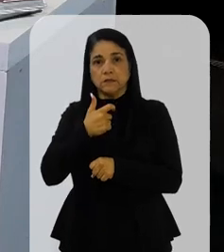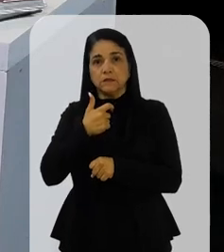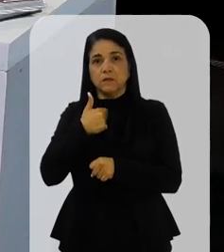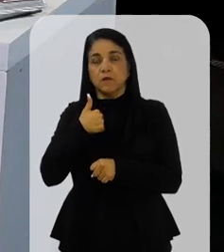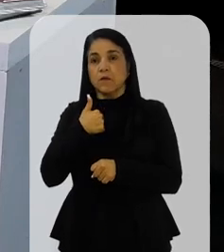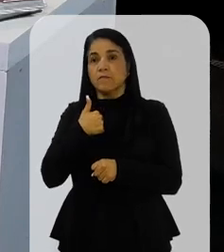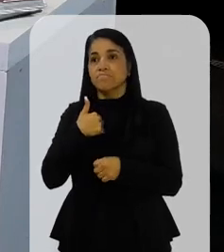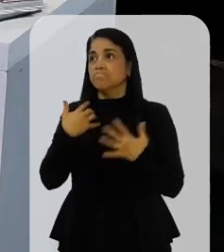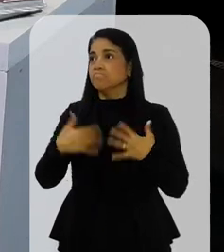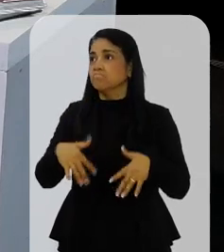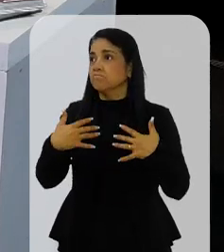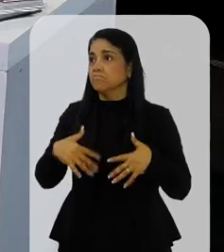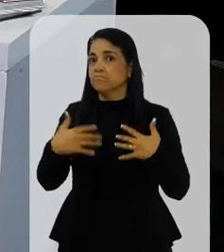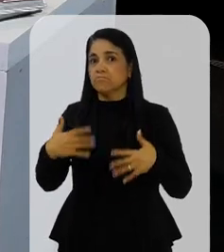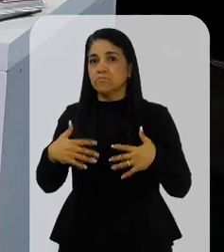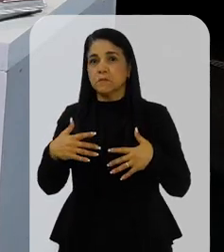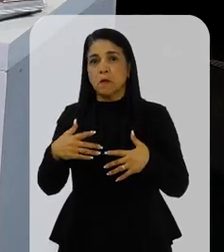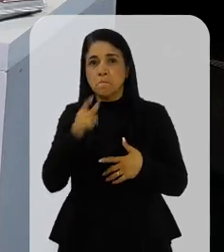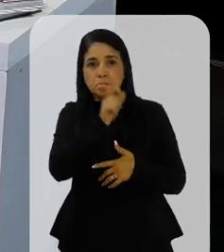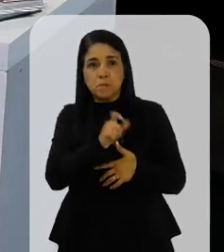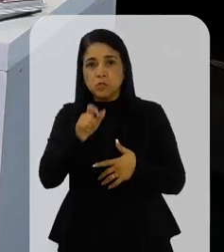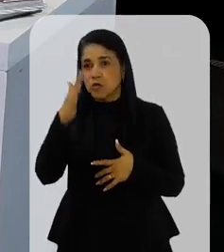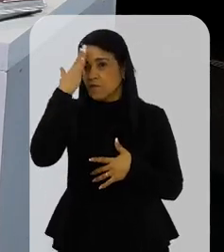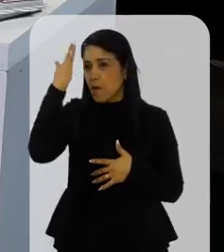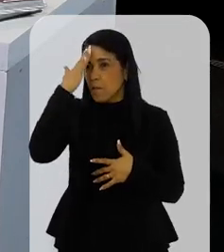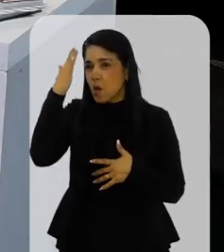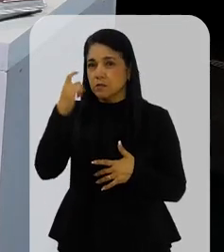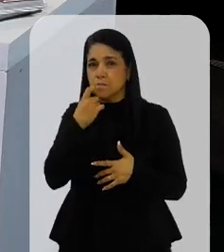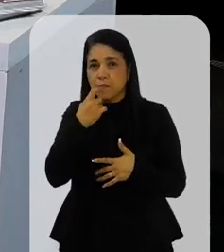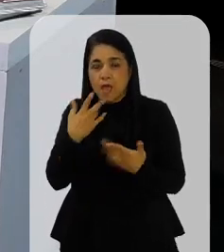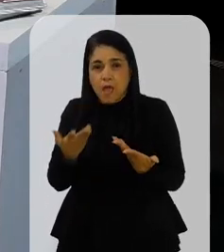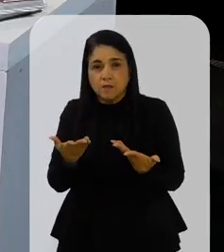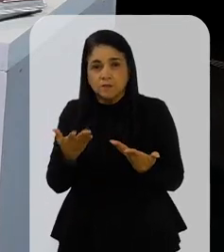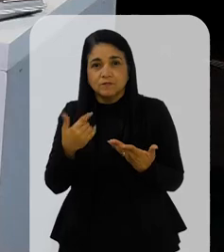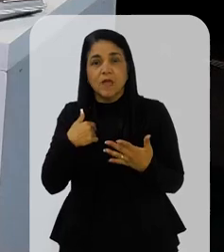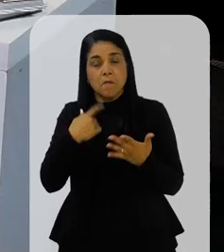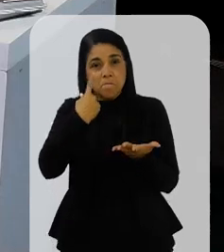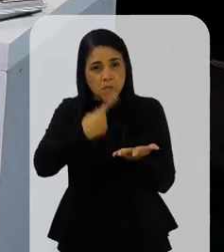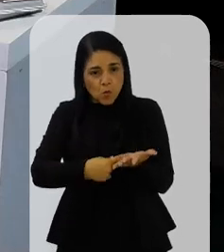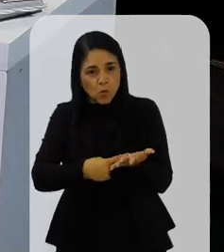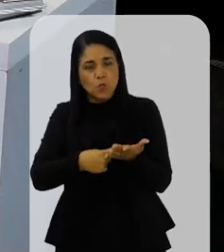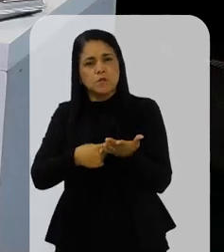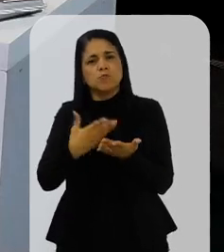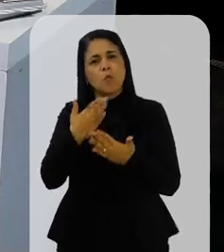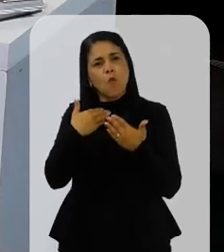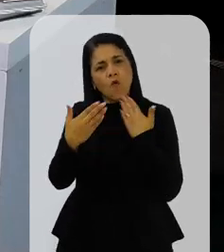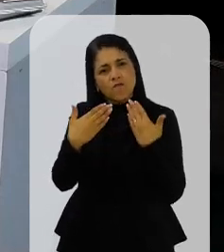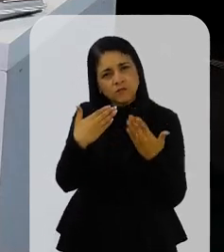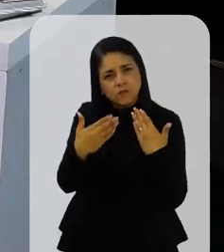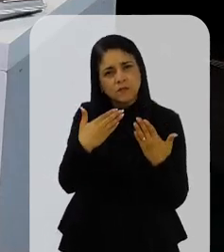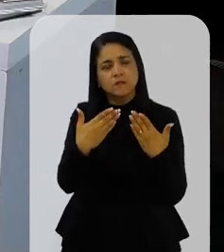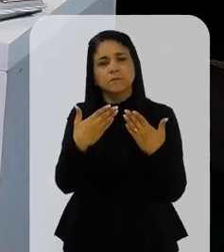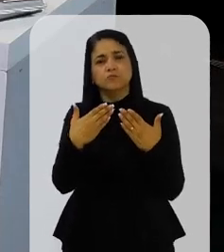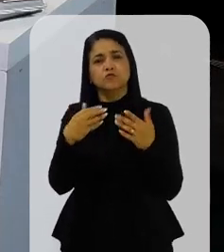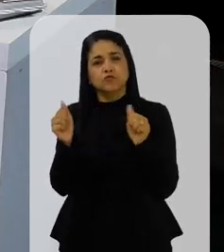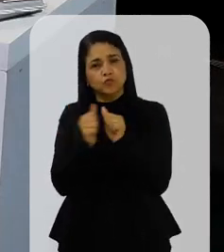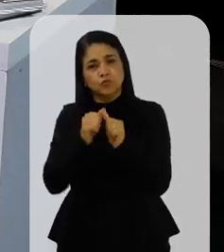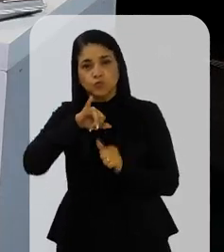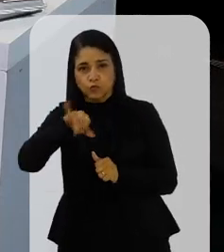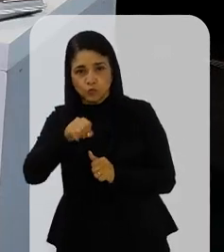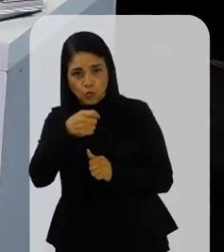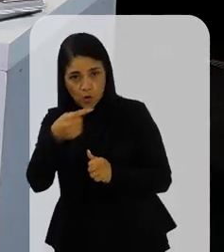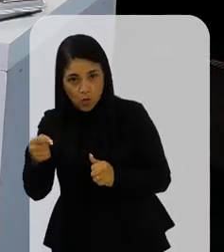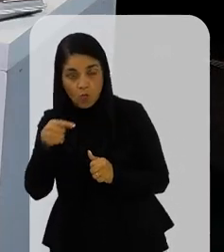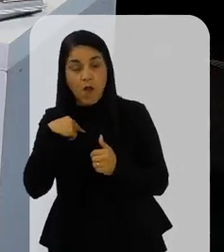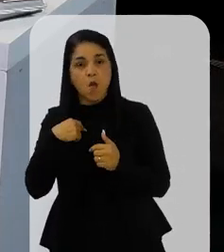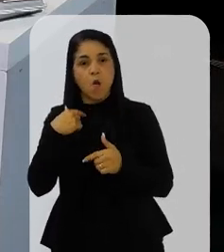era uma autoridade para mim no carnaval. Marcou no barracão que eu fui. Ele conversou comigo, juntamente com o João,